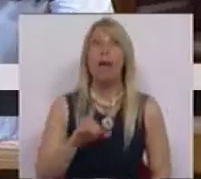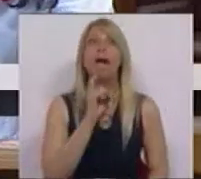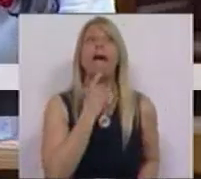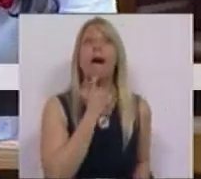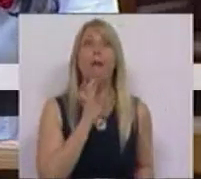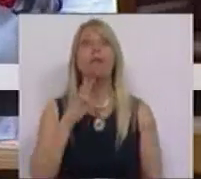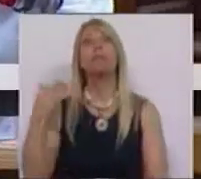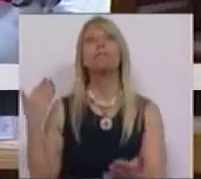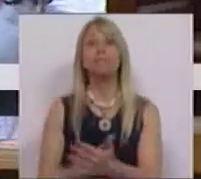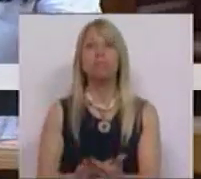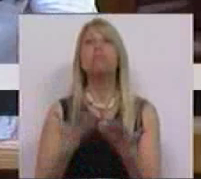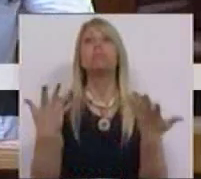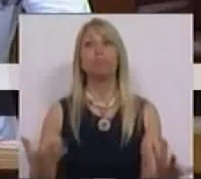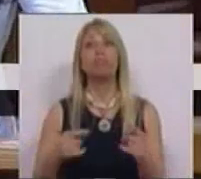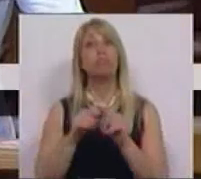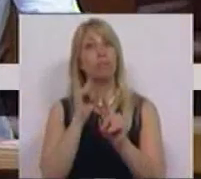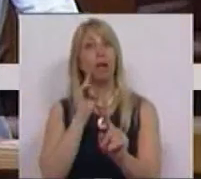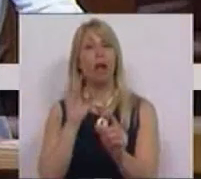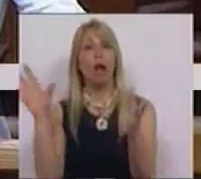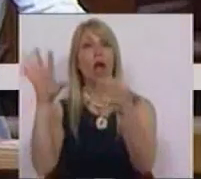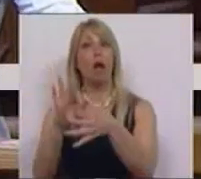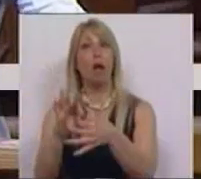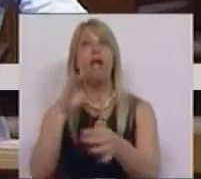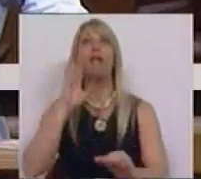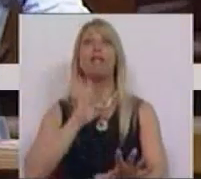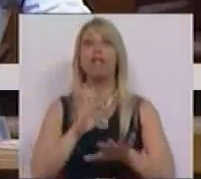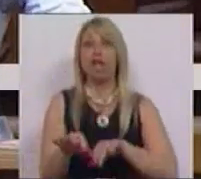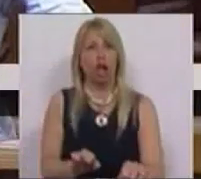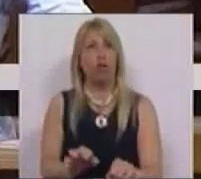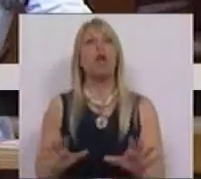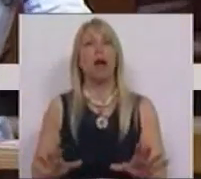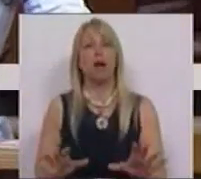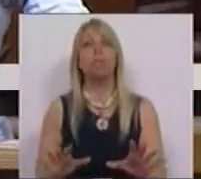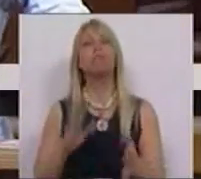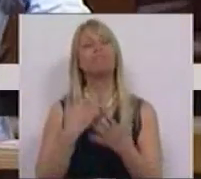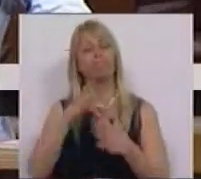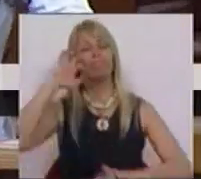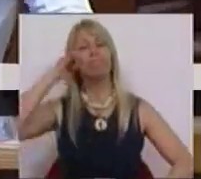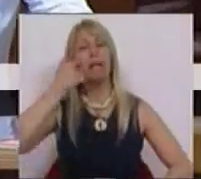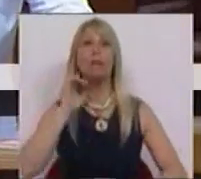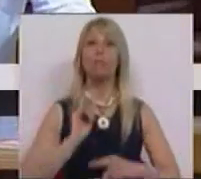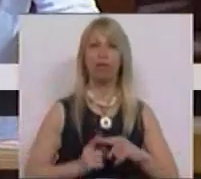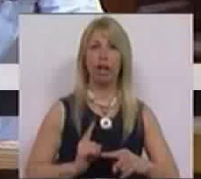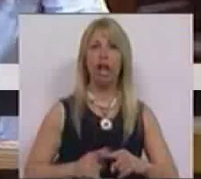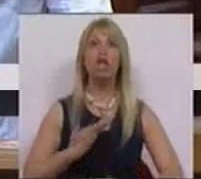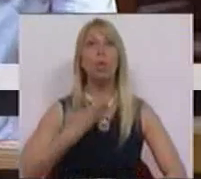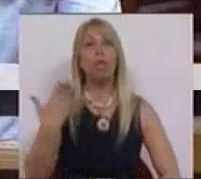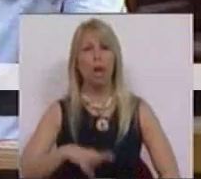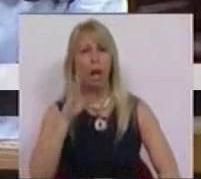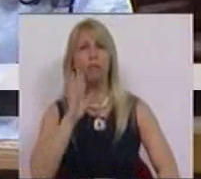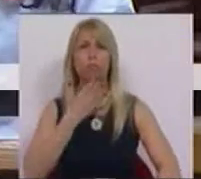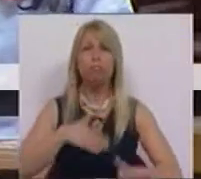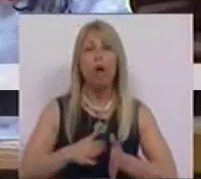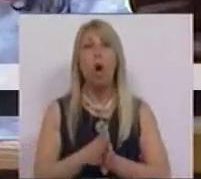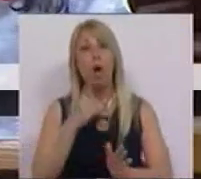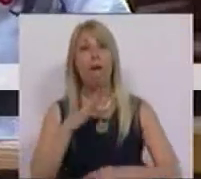a casta dominante que se alimentava e era alimentada pela ditadura. Fez moça nos seus privilégios, no seu direito de explorar e oprimir